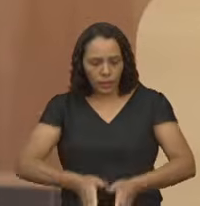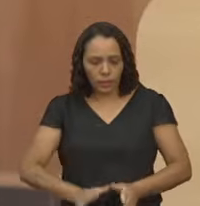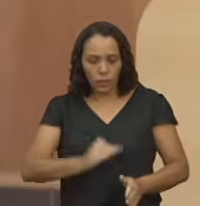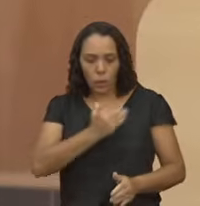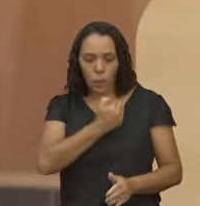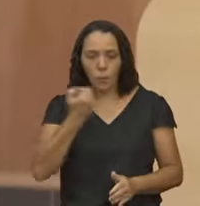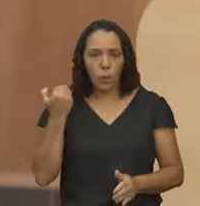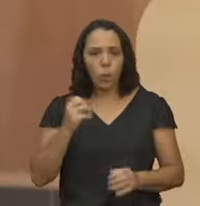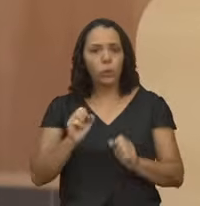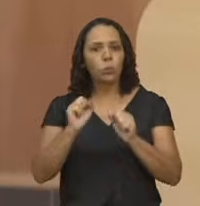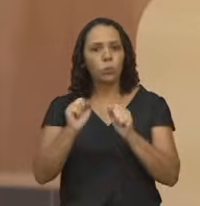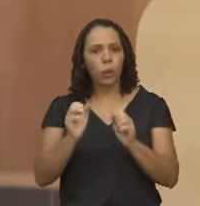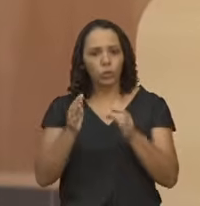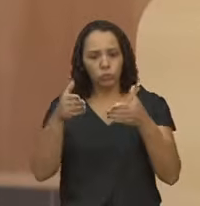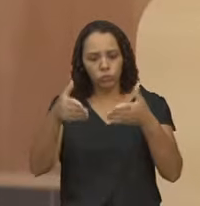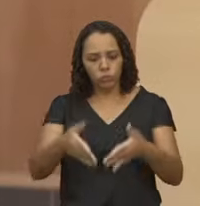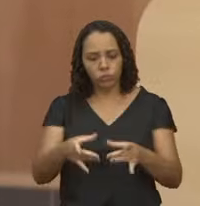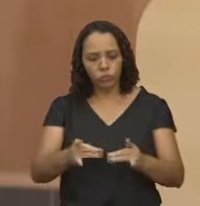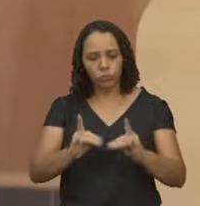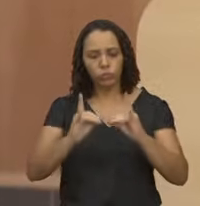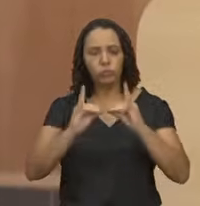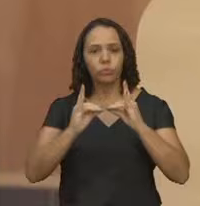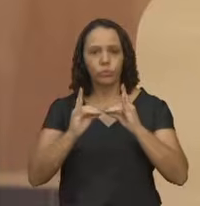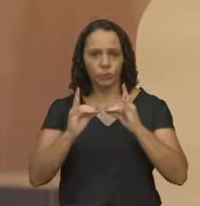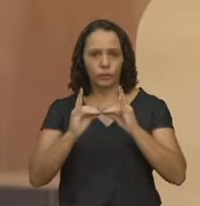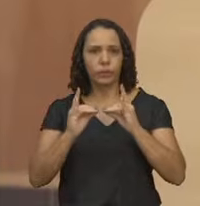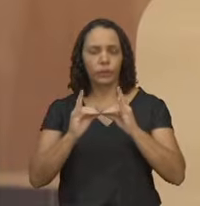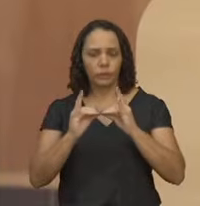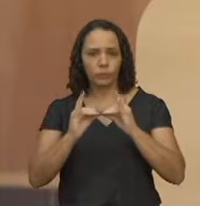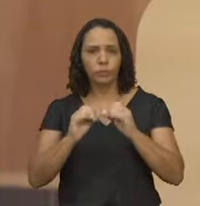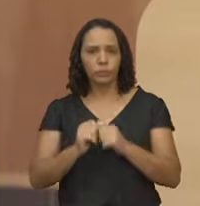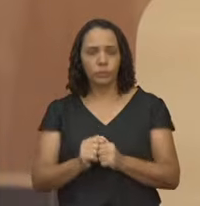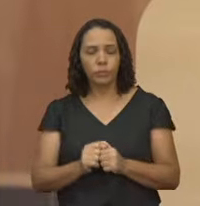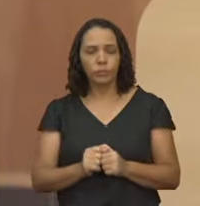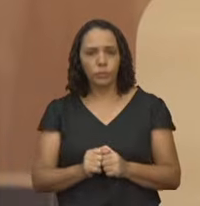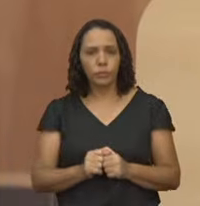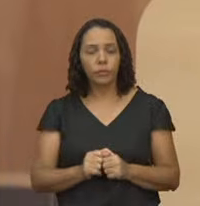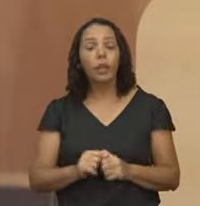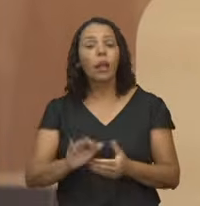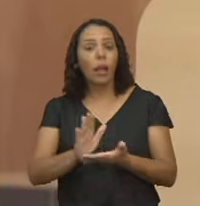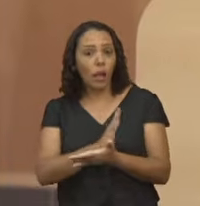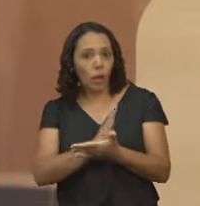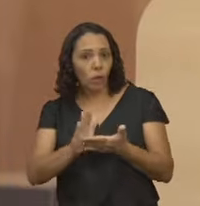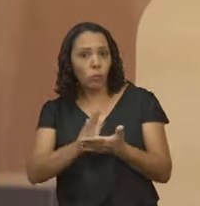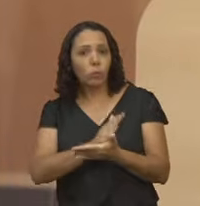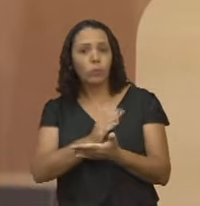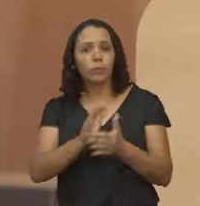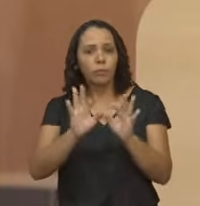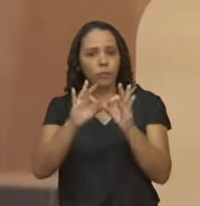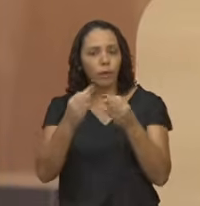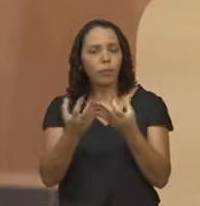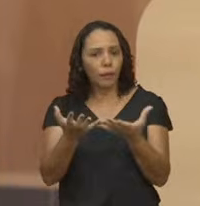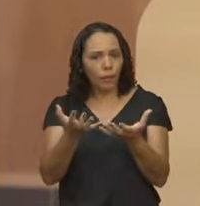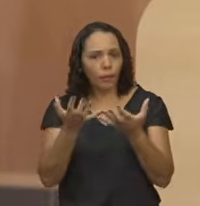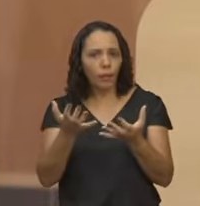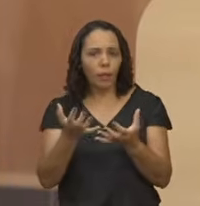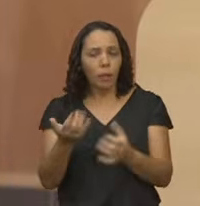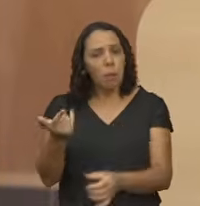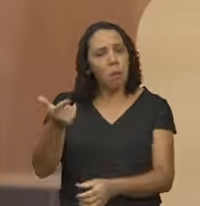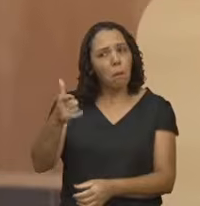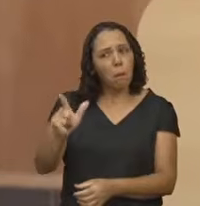alguns pais já buscam isso, já procuram. Alguns estranham, porque nunca lidaram com isso, nunca nem pensaram nisso, não faz parte da nossa cultura,